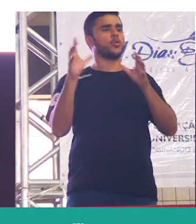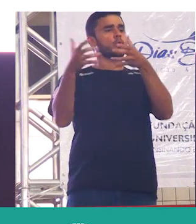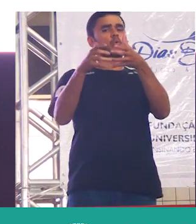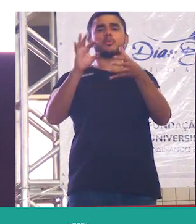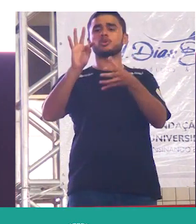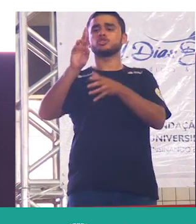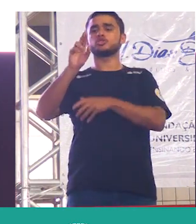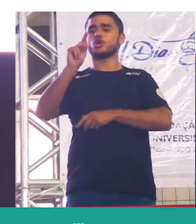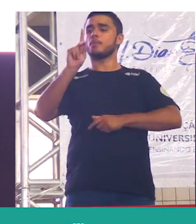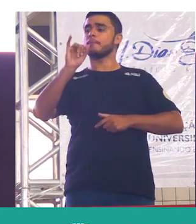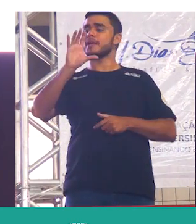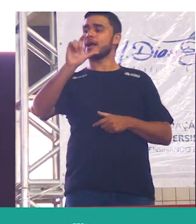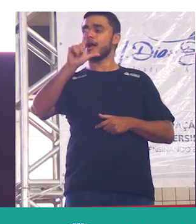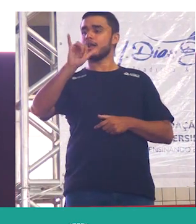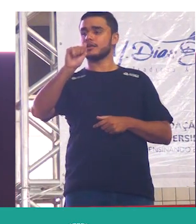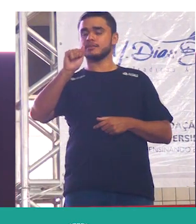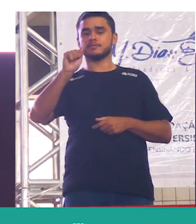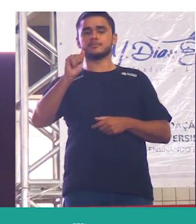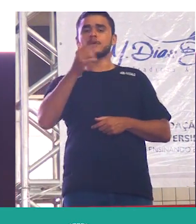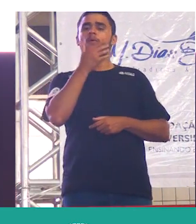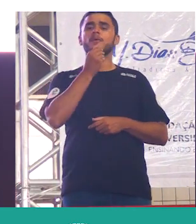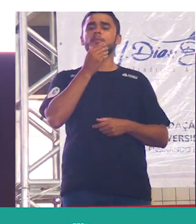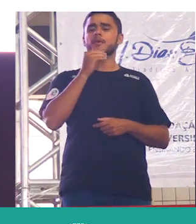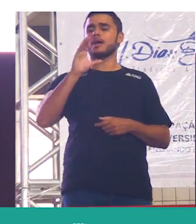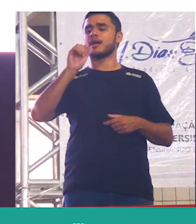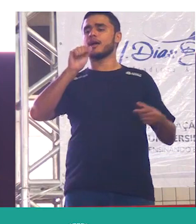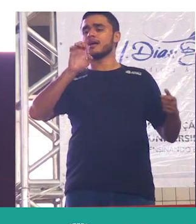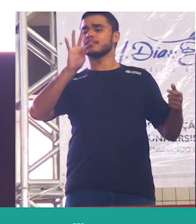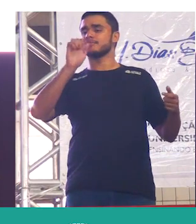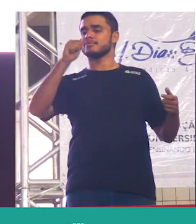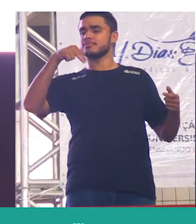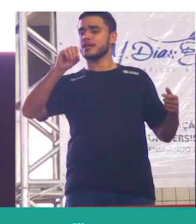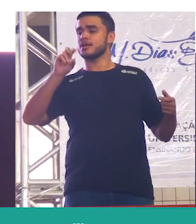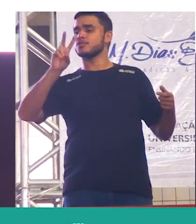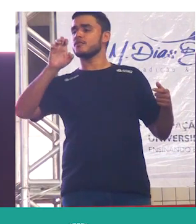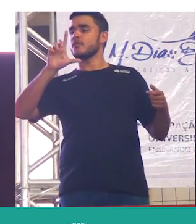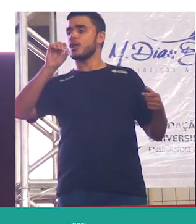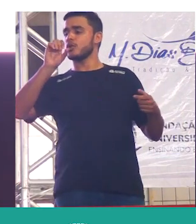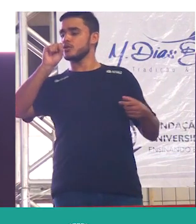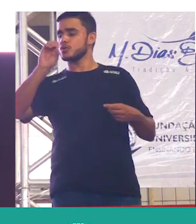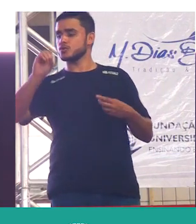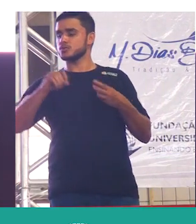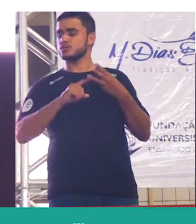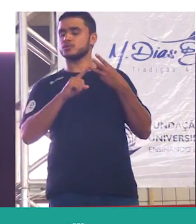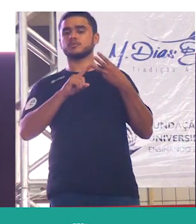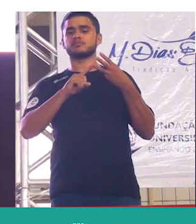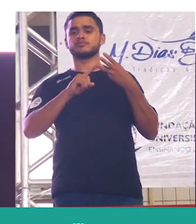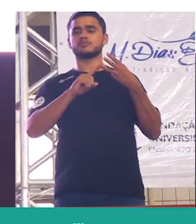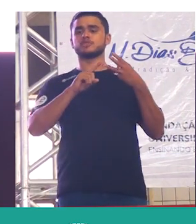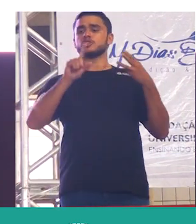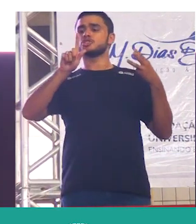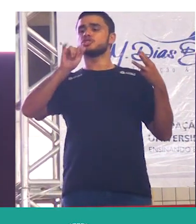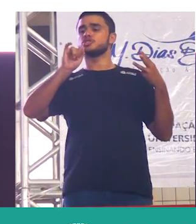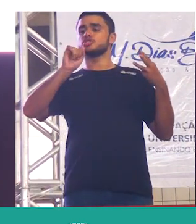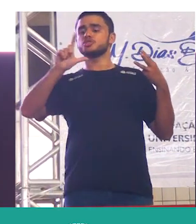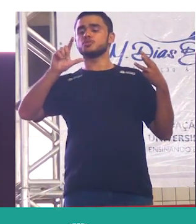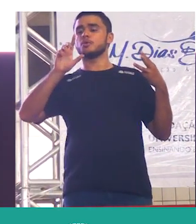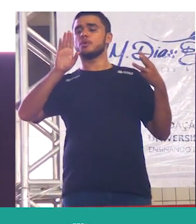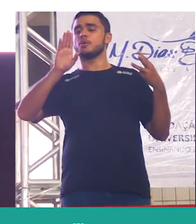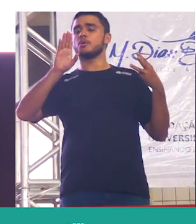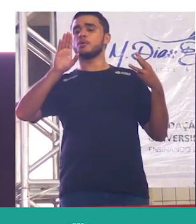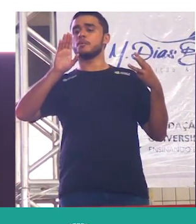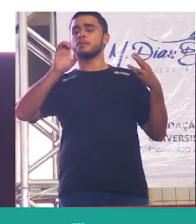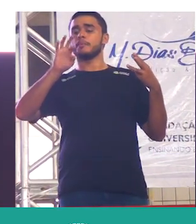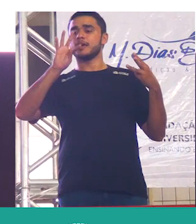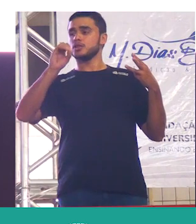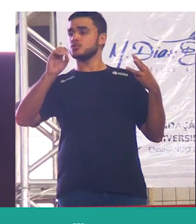Tropicália, Caetano Veloso, Gilberto Gil, Chico Buarque, que já é um outro